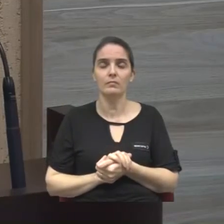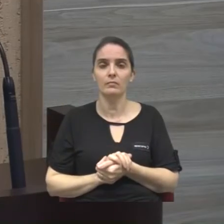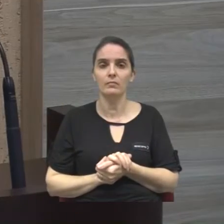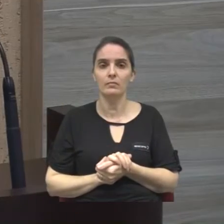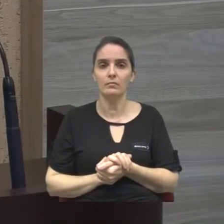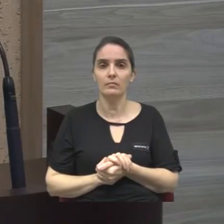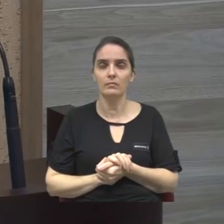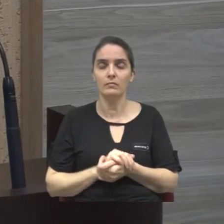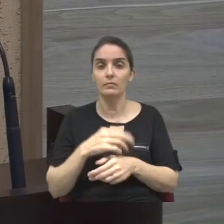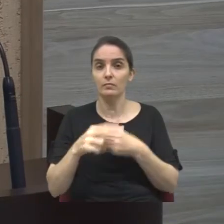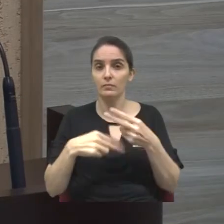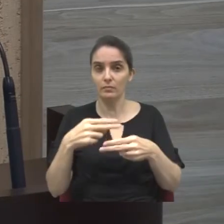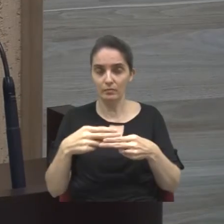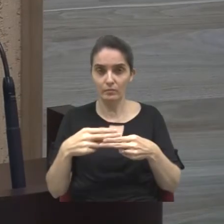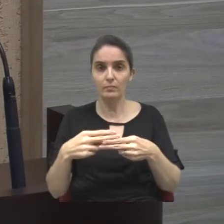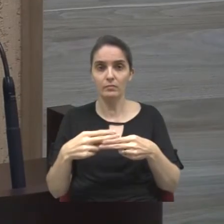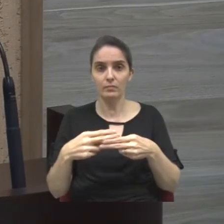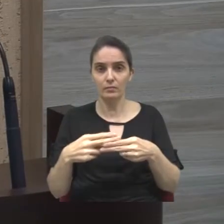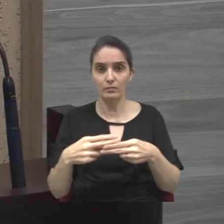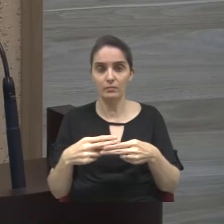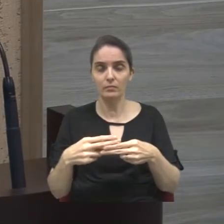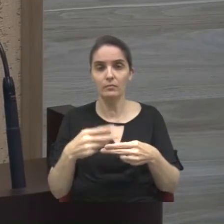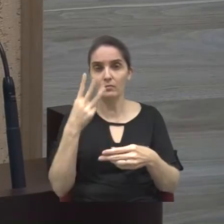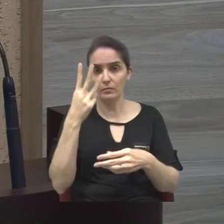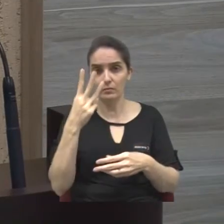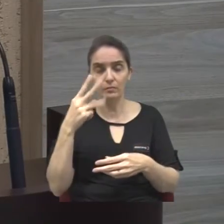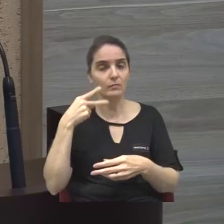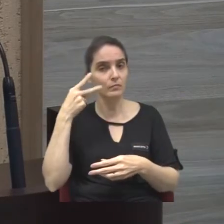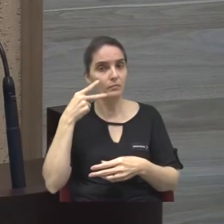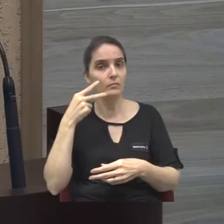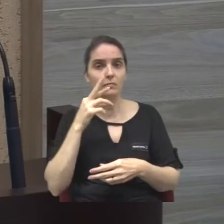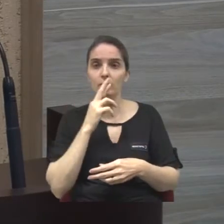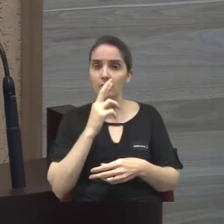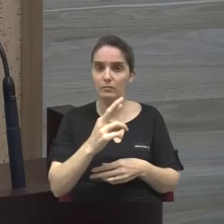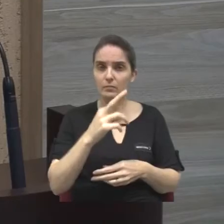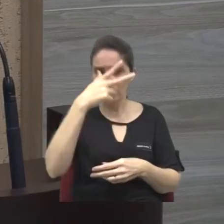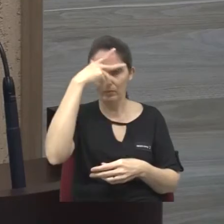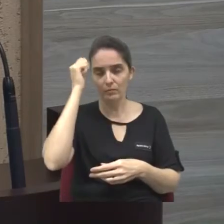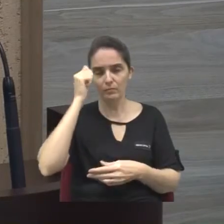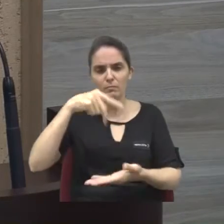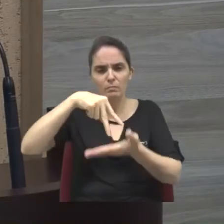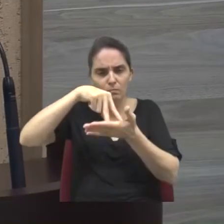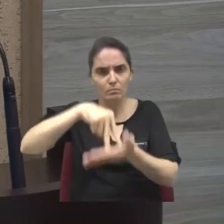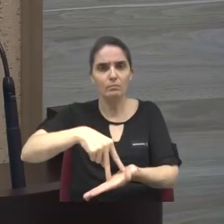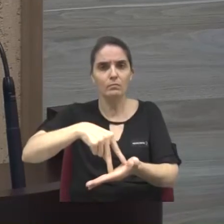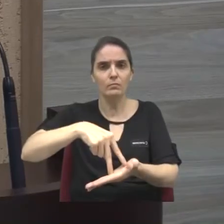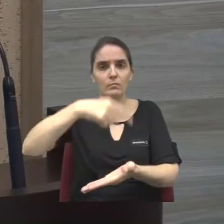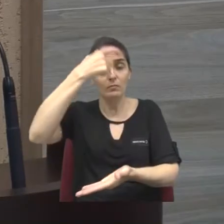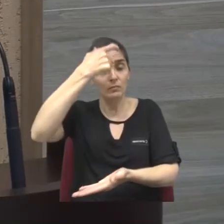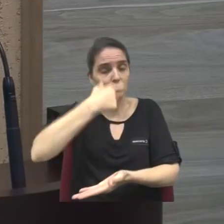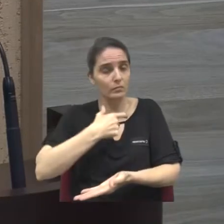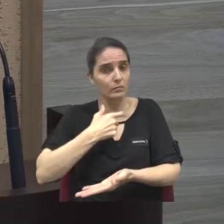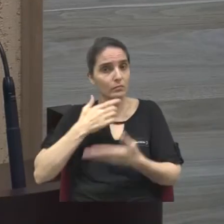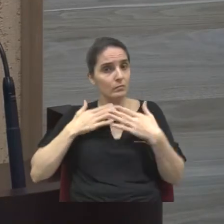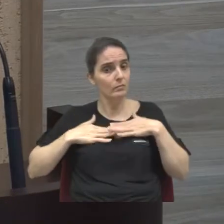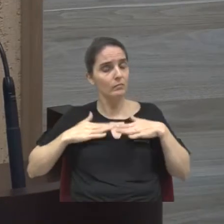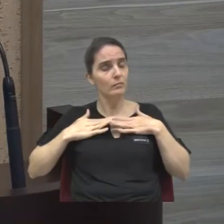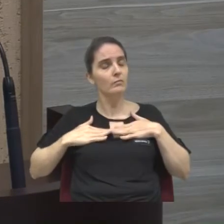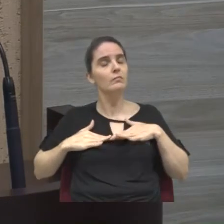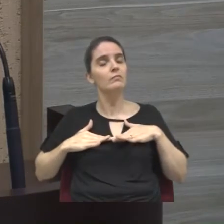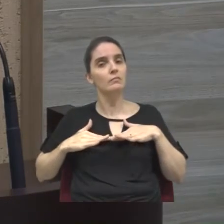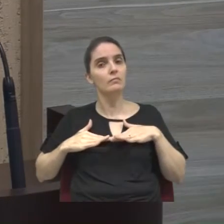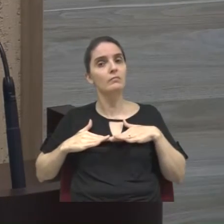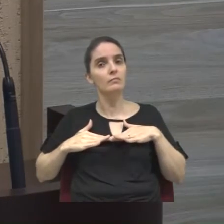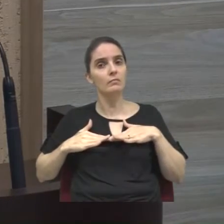forma, responderemos sim para o Executivo com bastante firmeza, com bastante serenidade e com bastante tranquilidade de todas